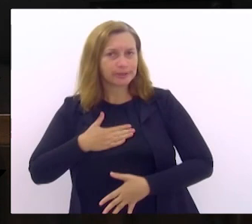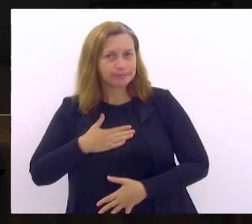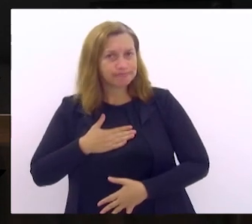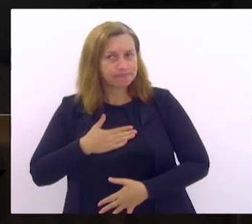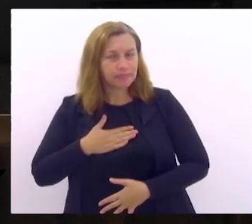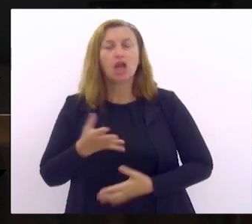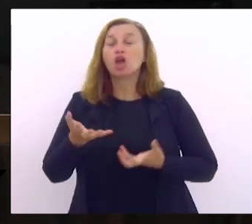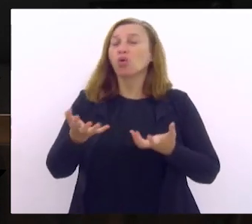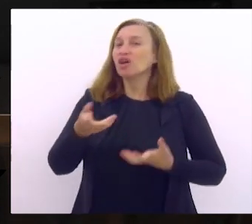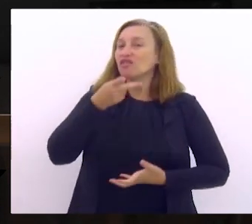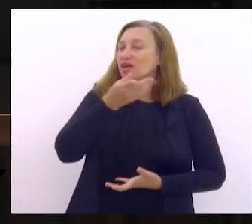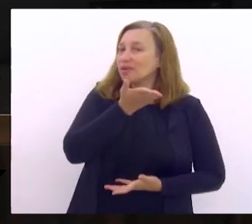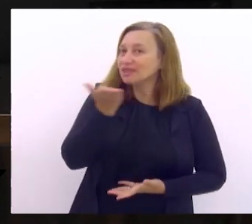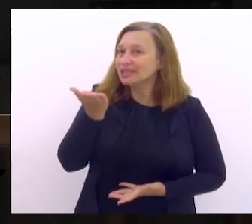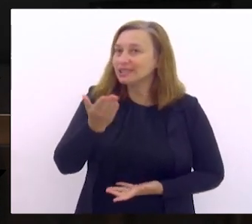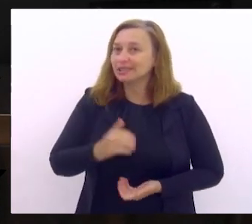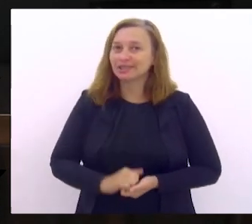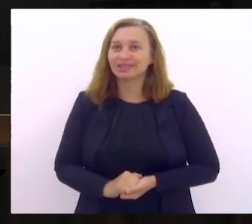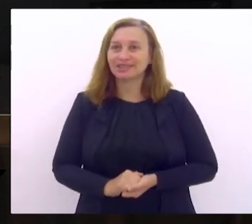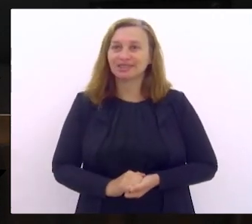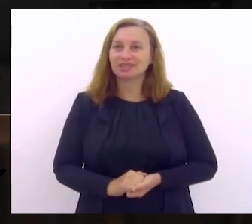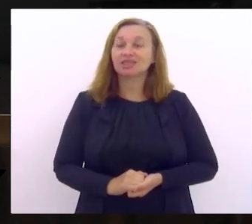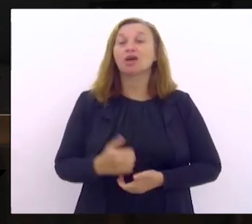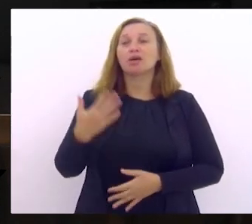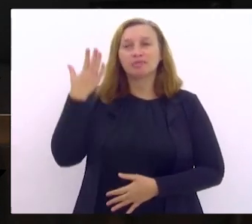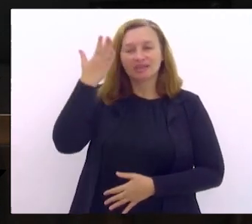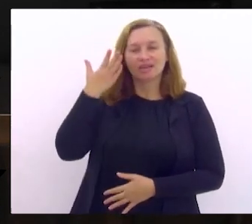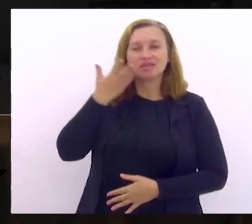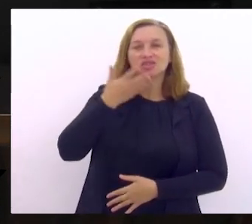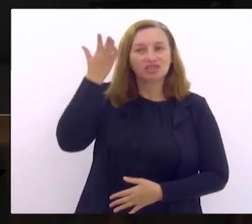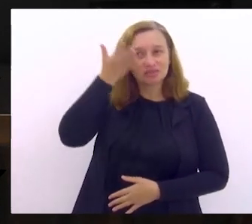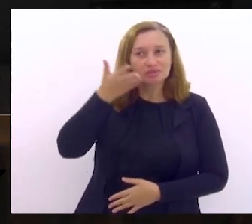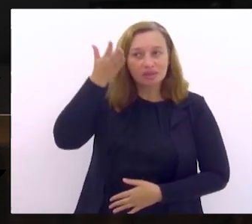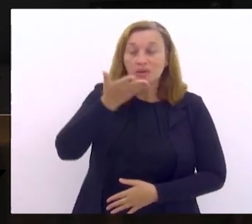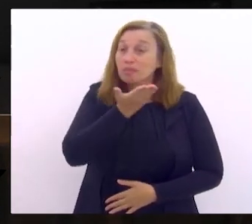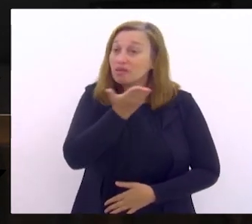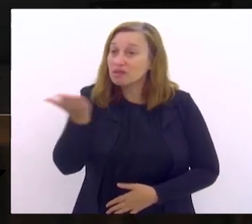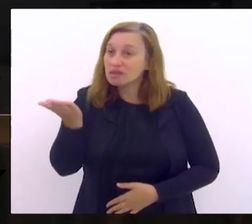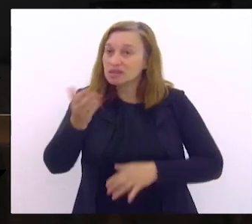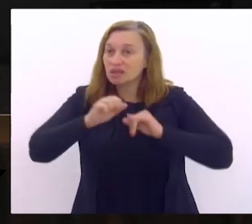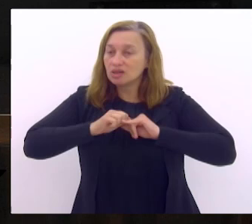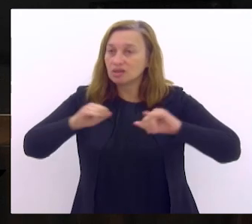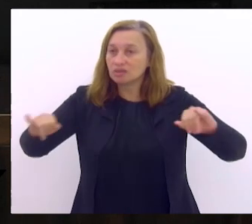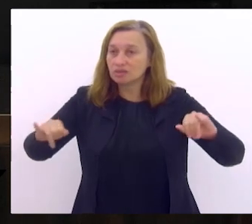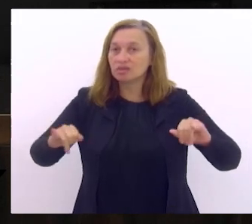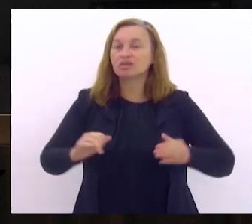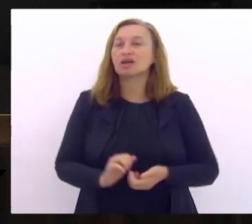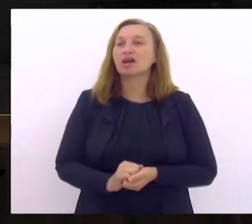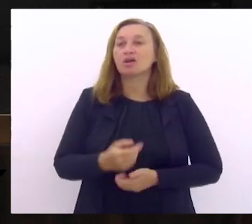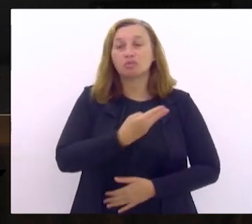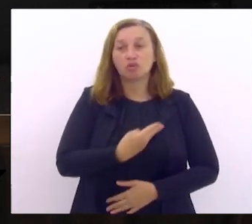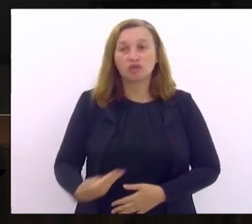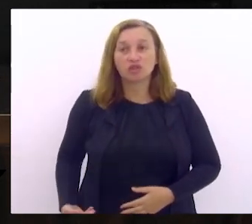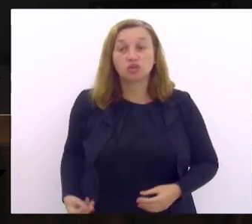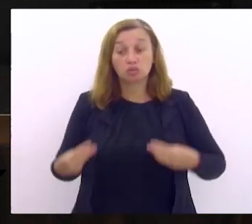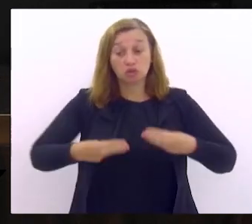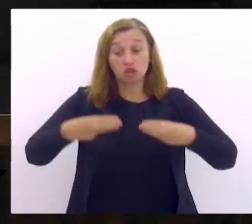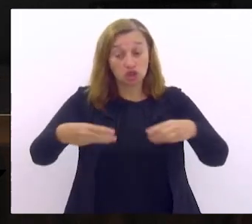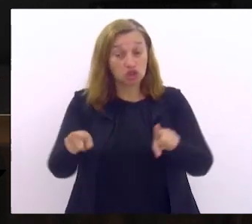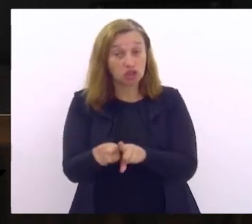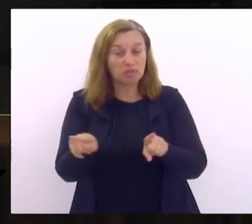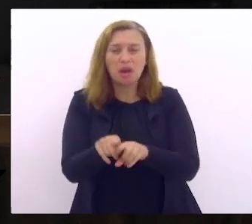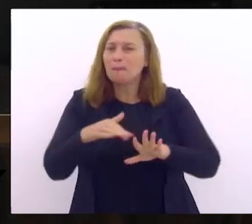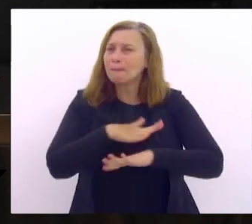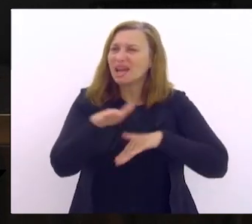Então eu quero dizer para vocês aqui, e deixar essa mensagem, e é a mensagem que eu vou transmitir para o governador, e para o ministro também, e para toda